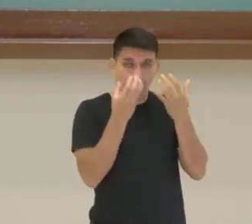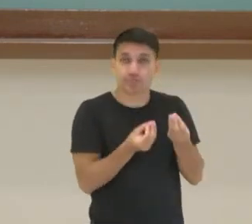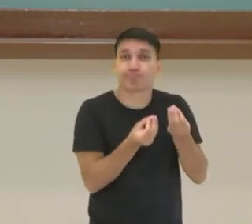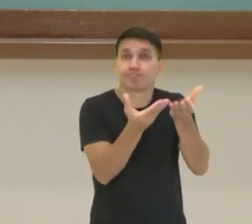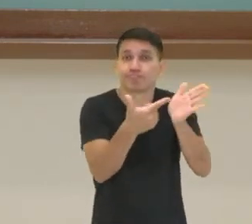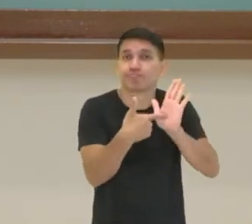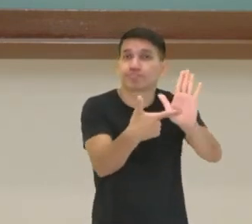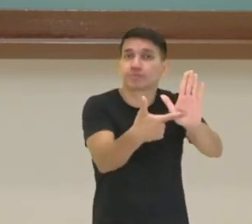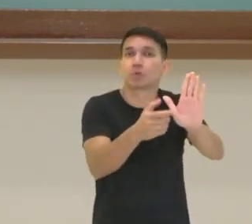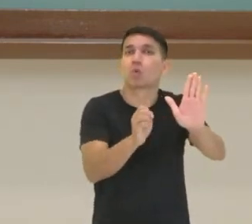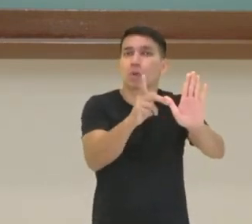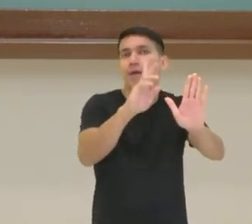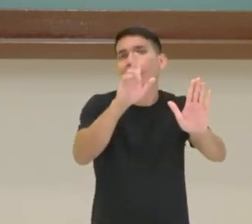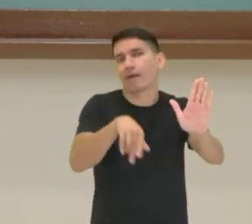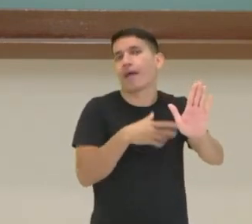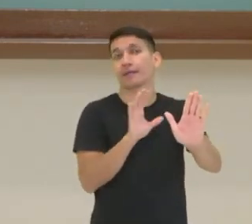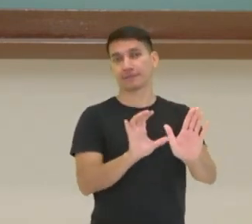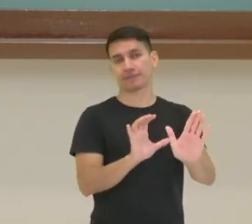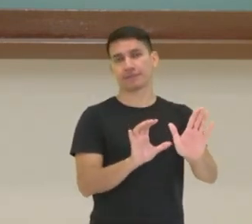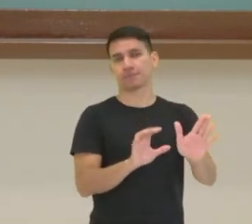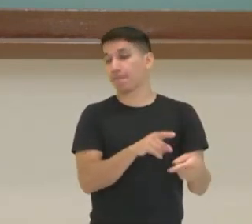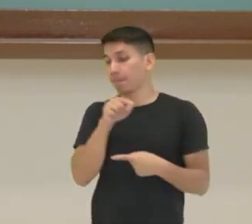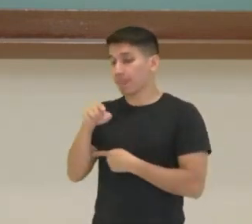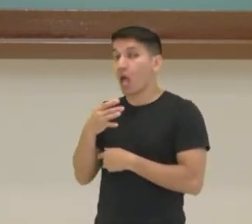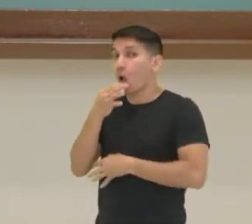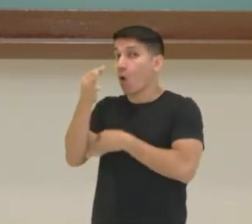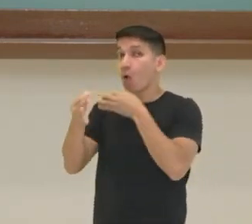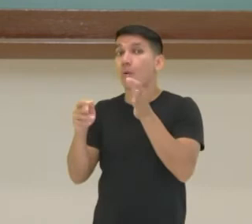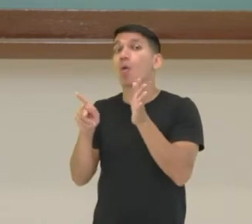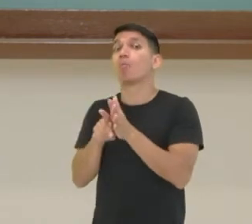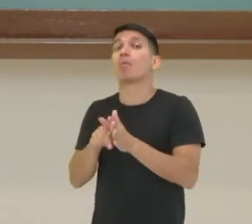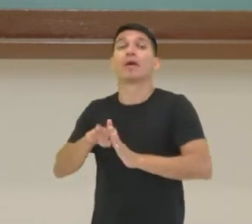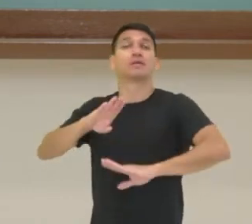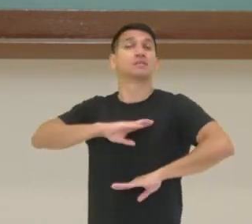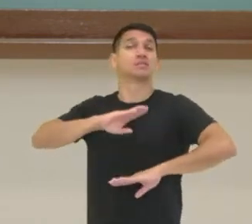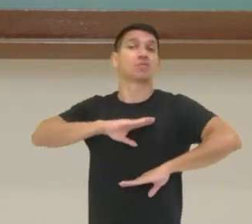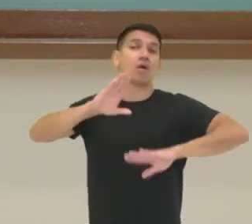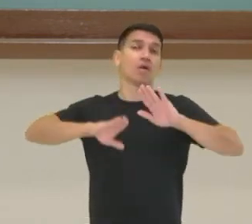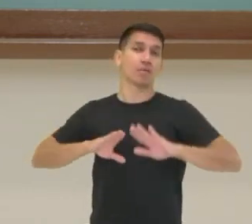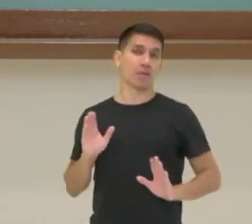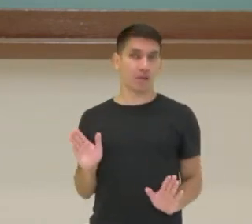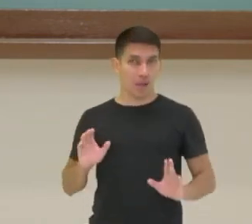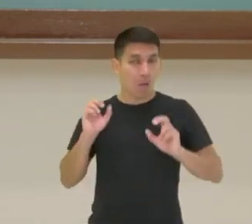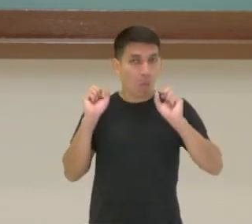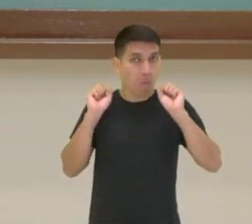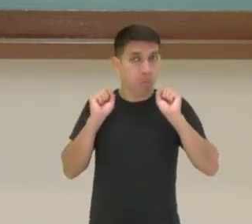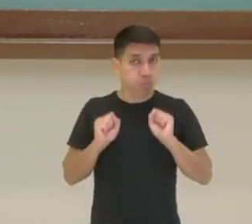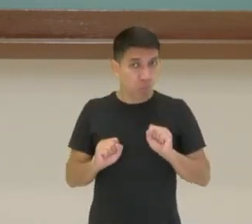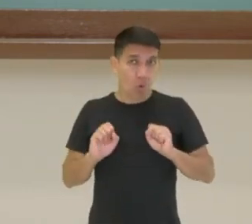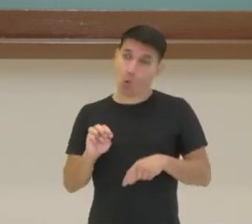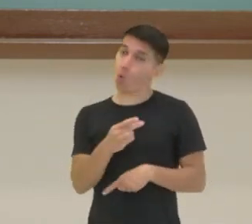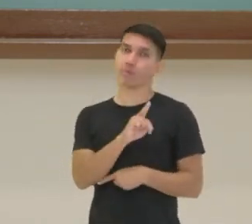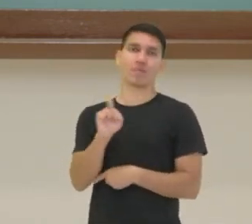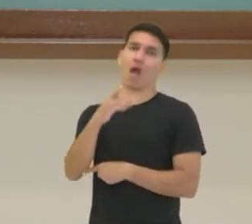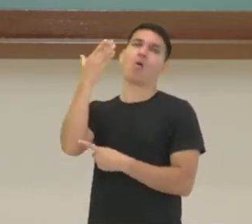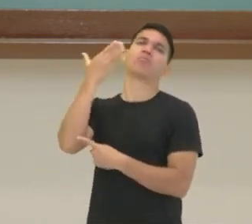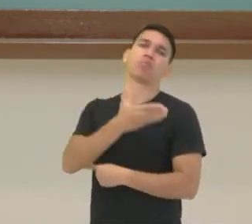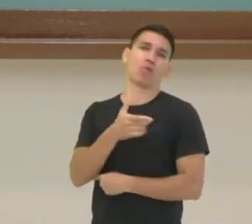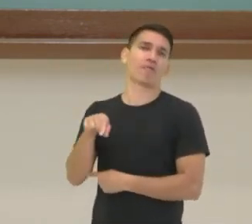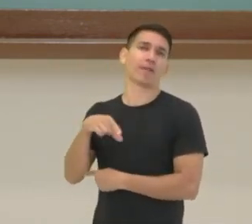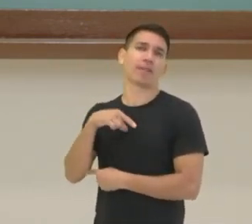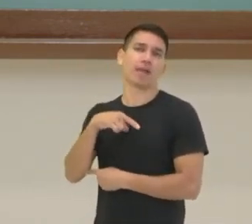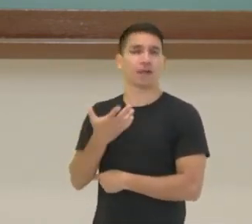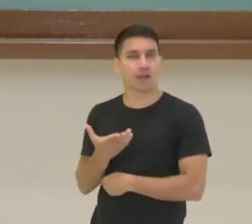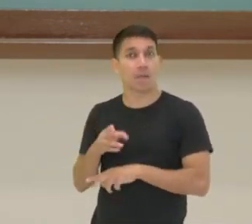apresentada, tá? Não tem como mudar. Opinião, ela parte de situações que podem ou não ter comprovações, mas